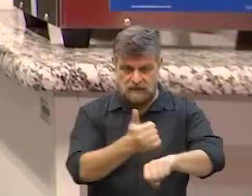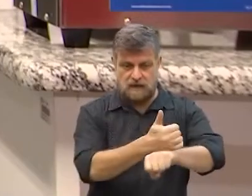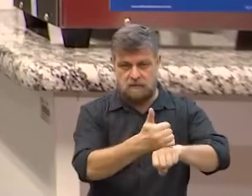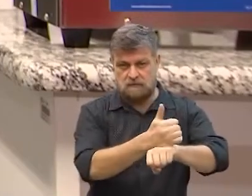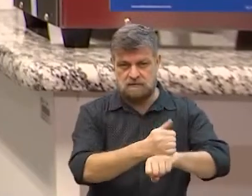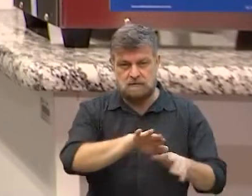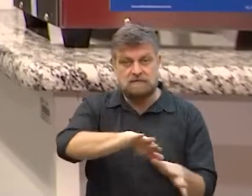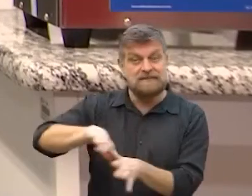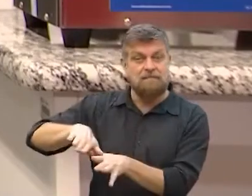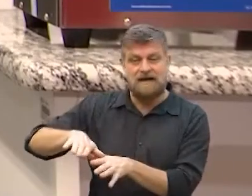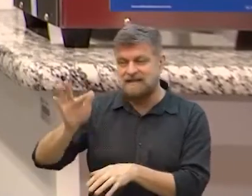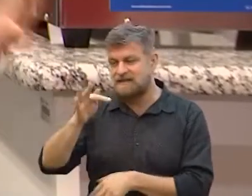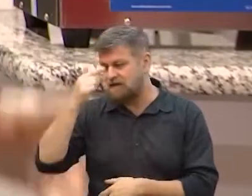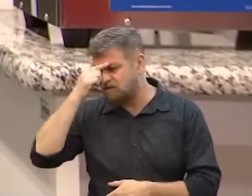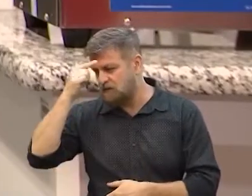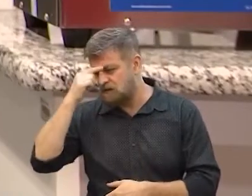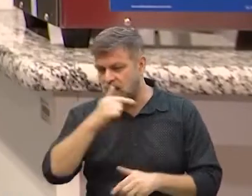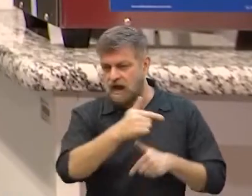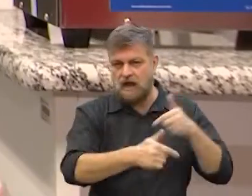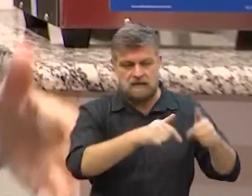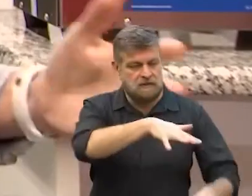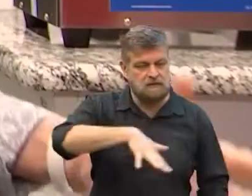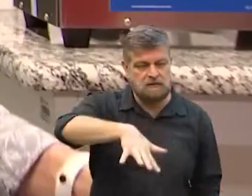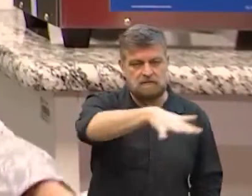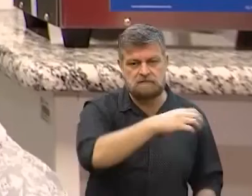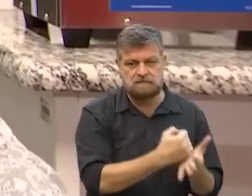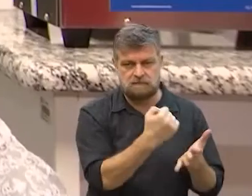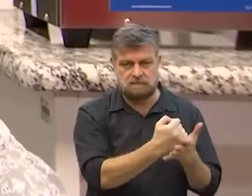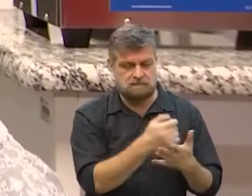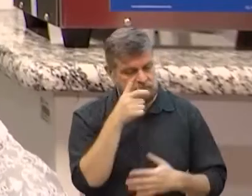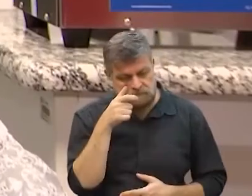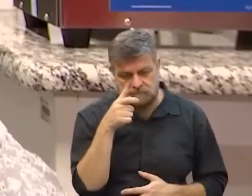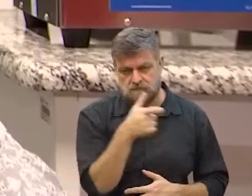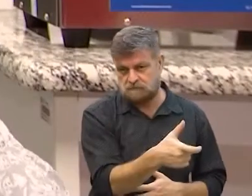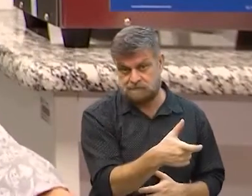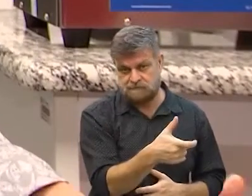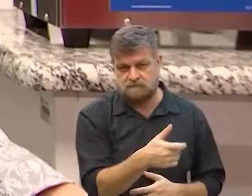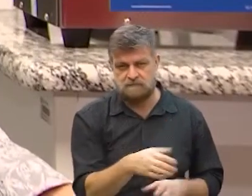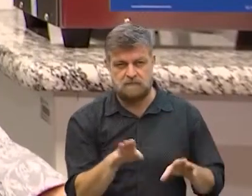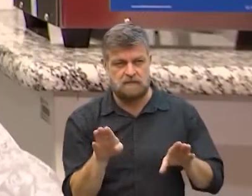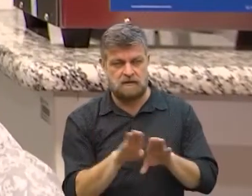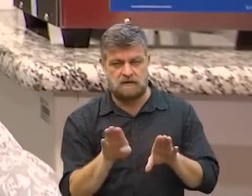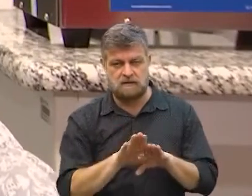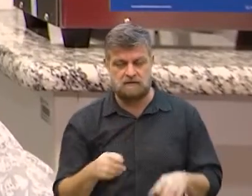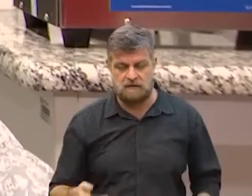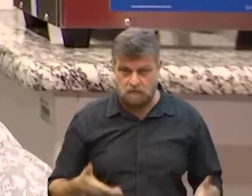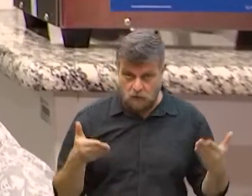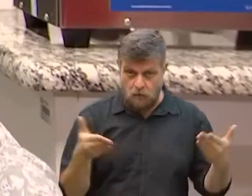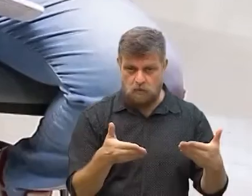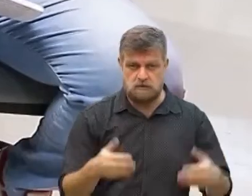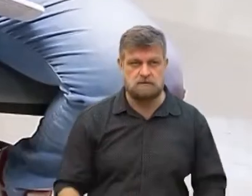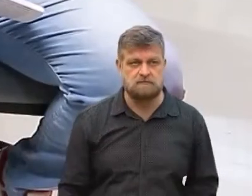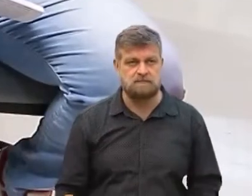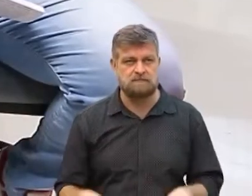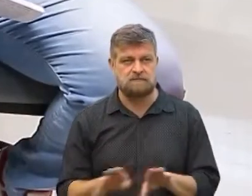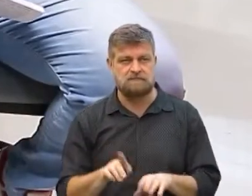seja acadêmica, né? Pode trabalhar no mercado de trabalho bastante atraente, como é hoje. E tem